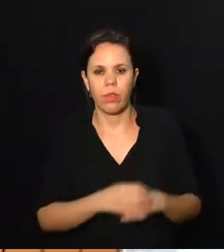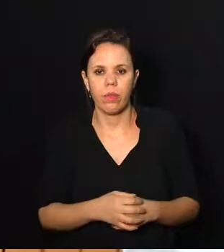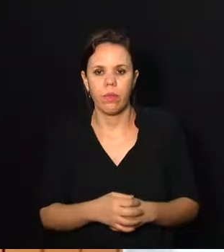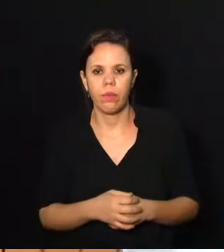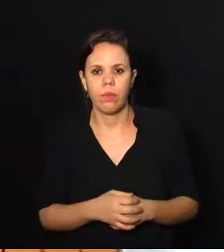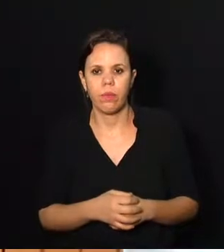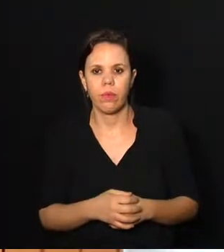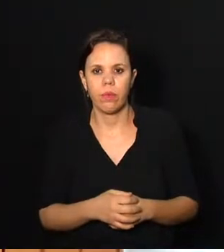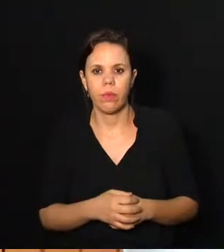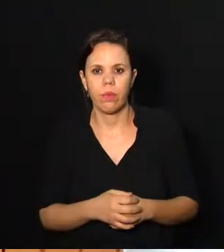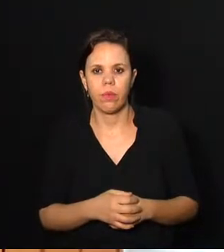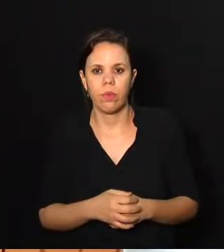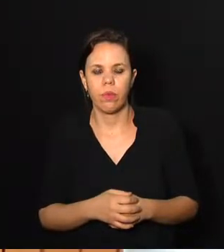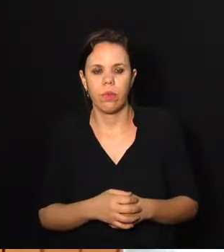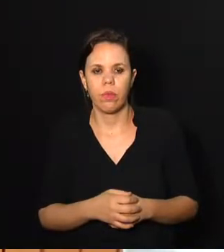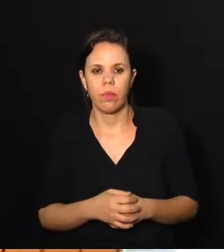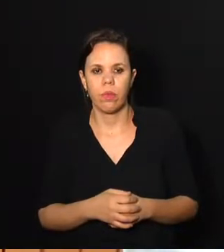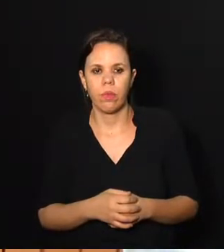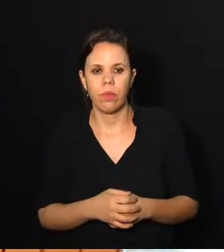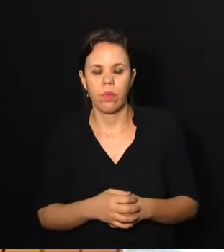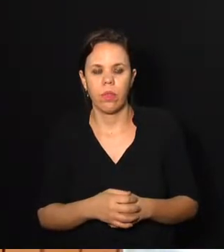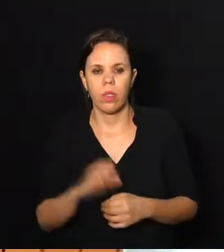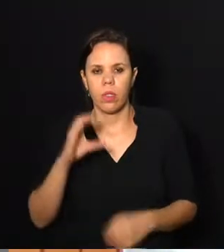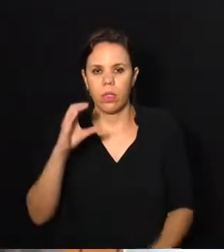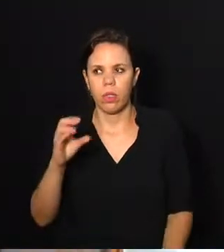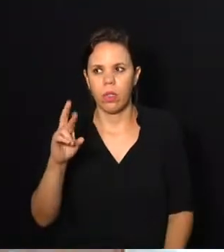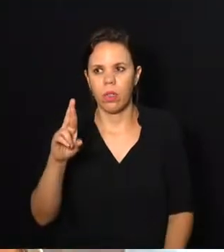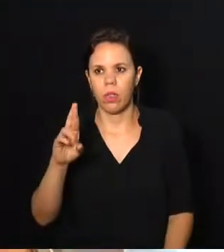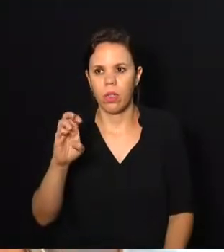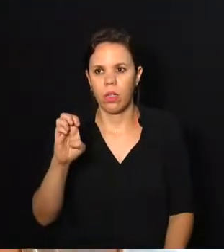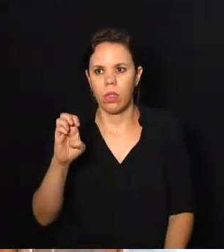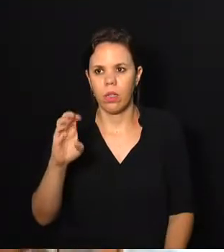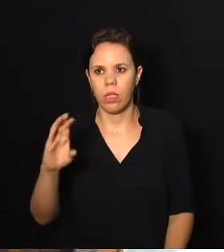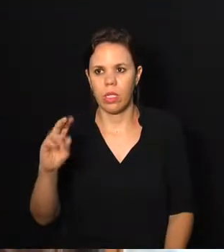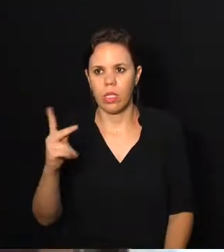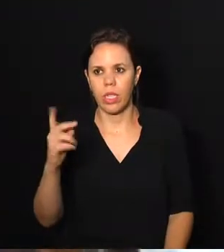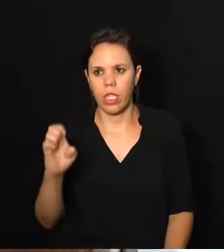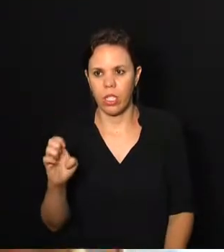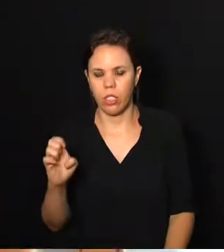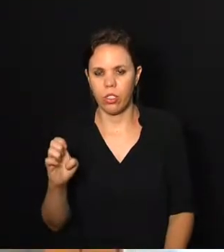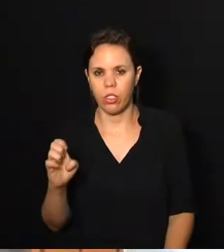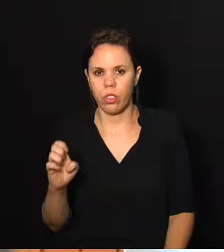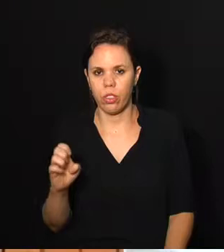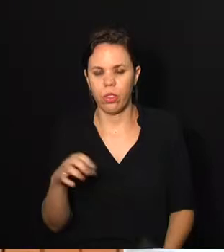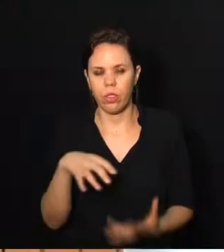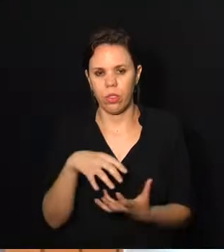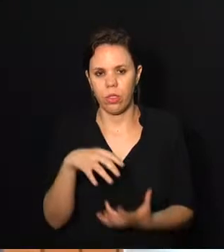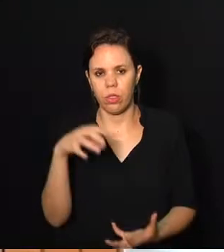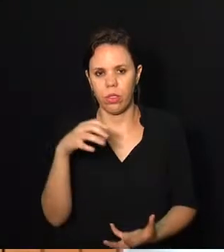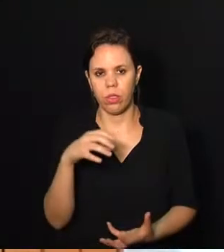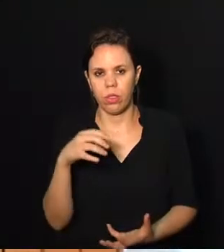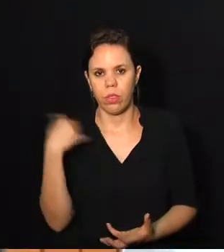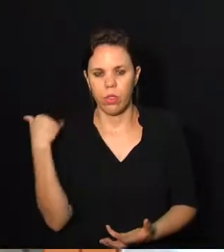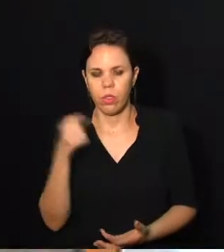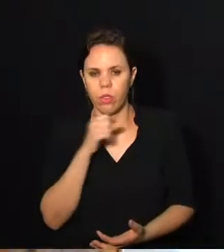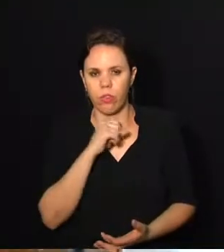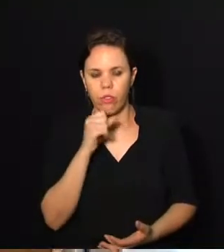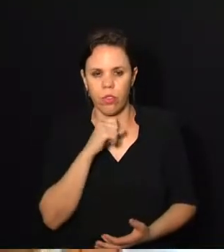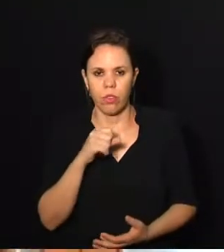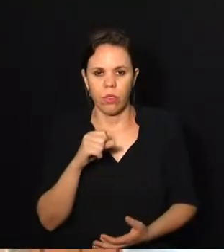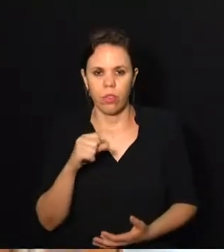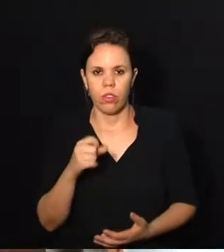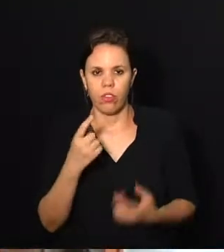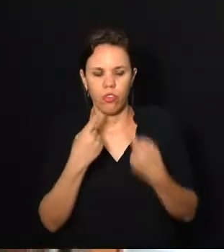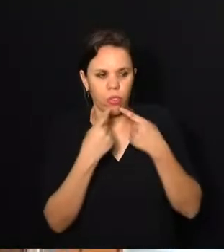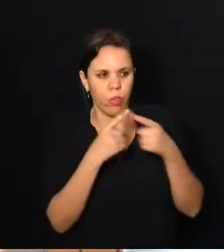essa questão da creche para o idoso, eu vou retornar assim, né, nós começamos a desenvolver, já abordamos o executivo, com o prefeito, a